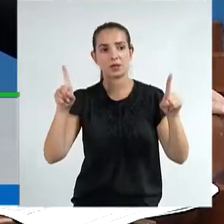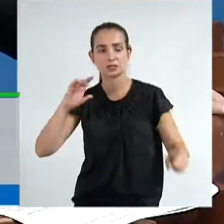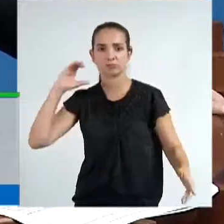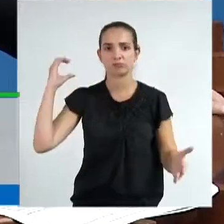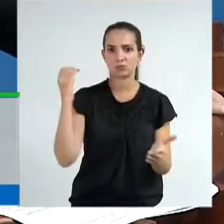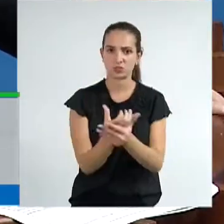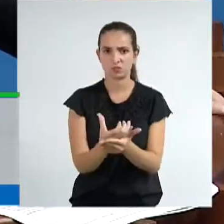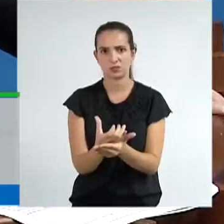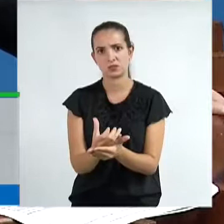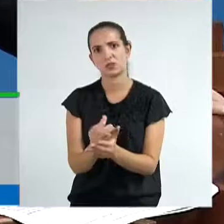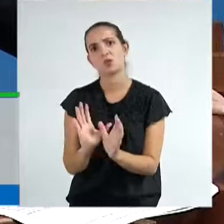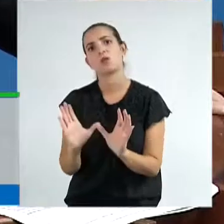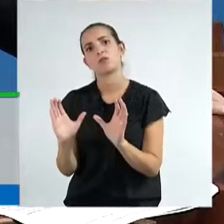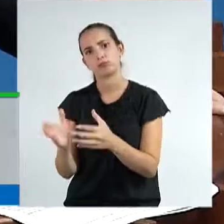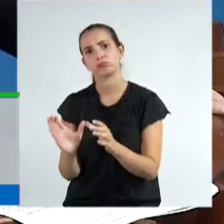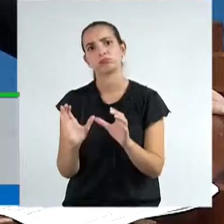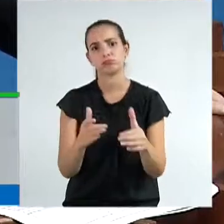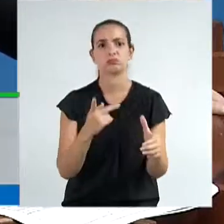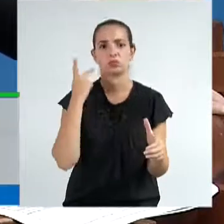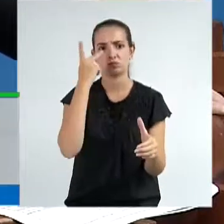setores da política,